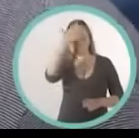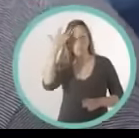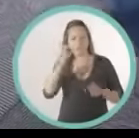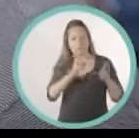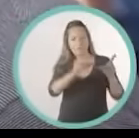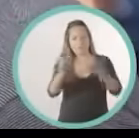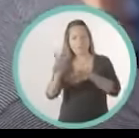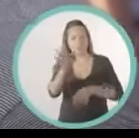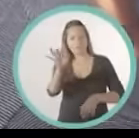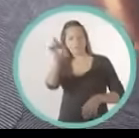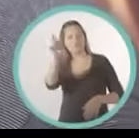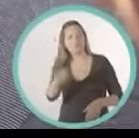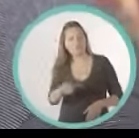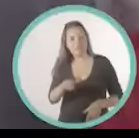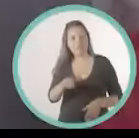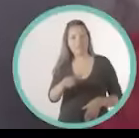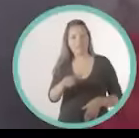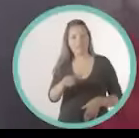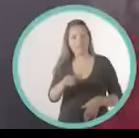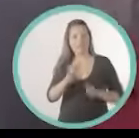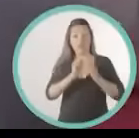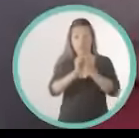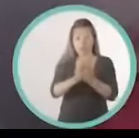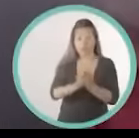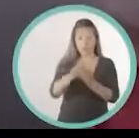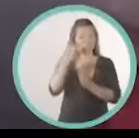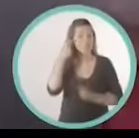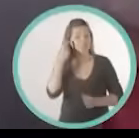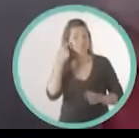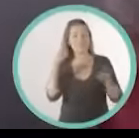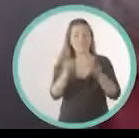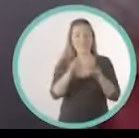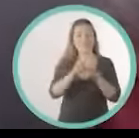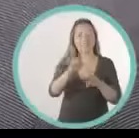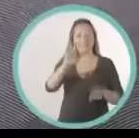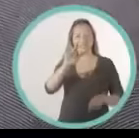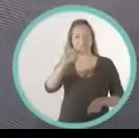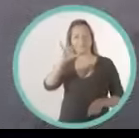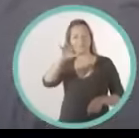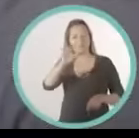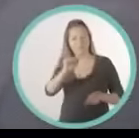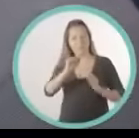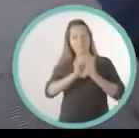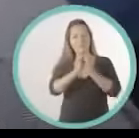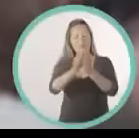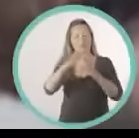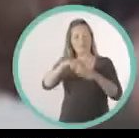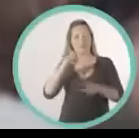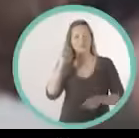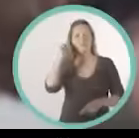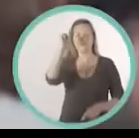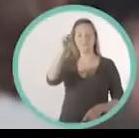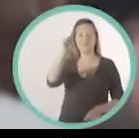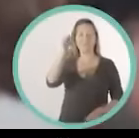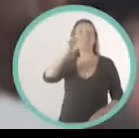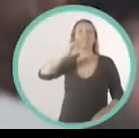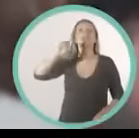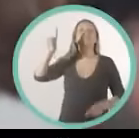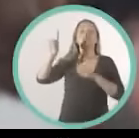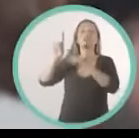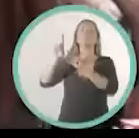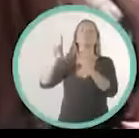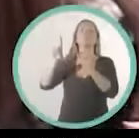fé, os mercadores da fé. Com Freixo e Luciana, estamos de pé, rumo à vitória. A Deus